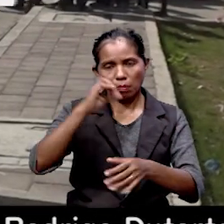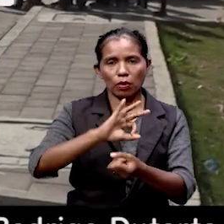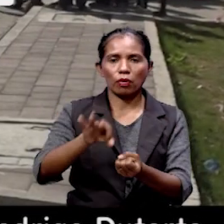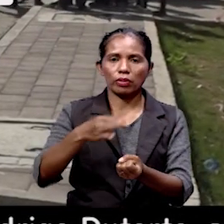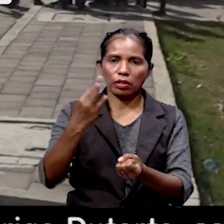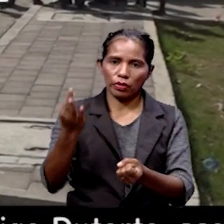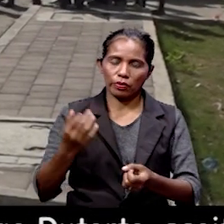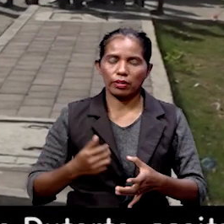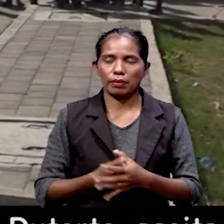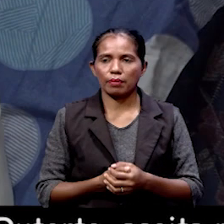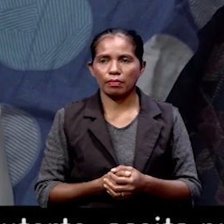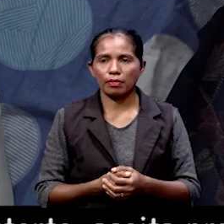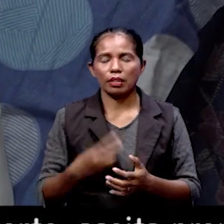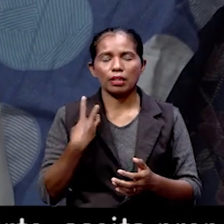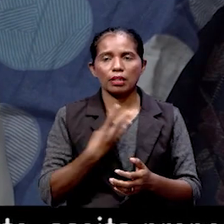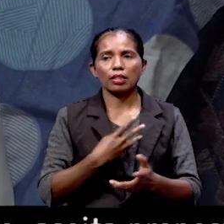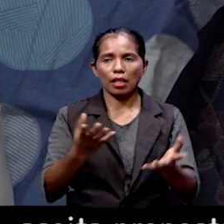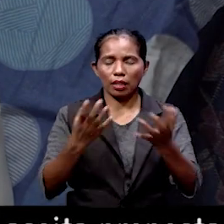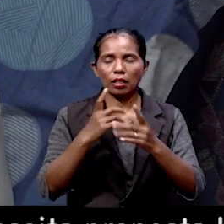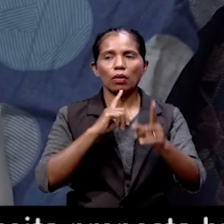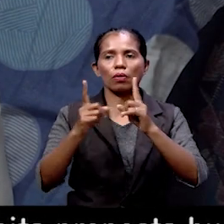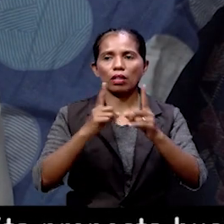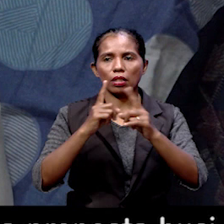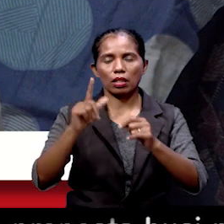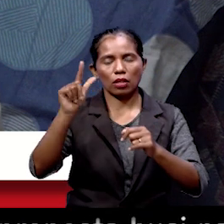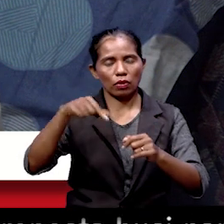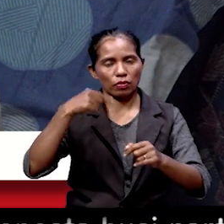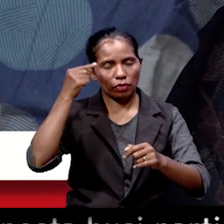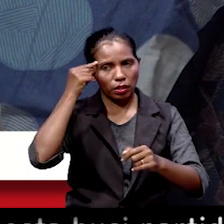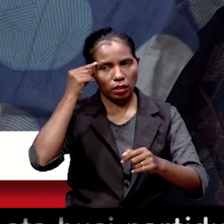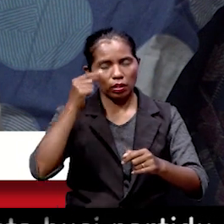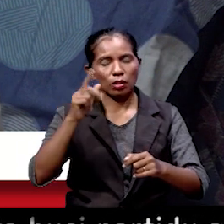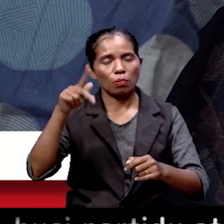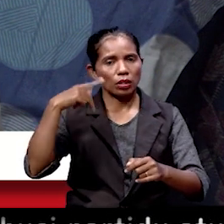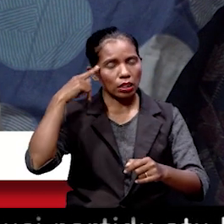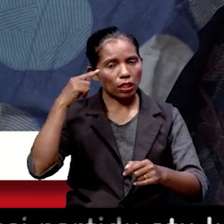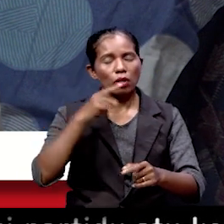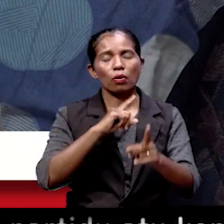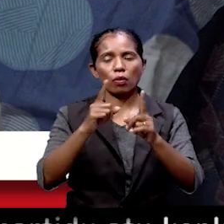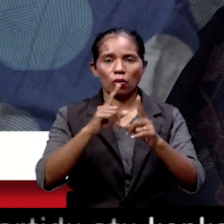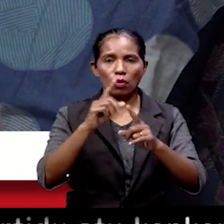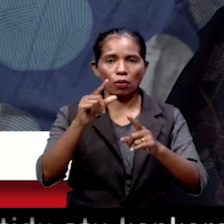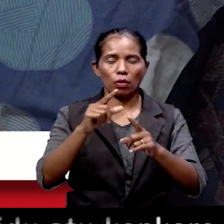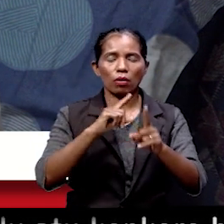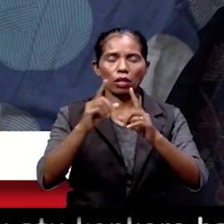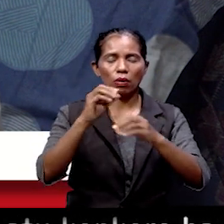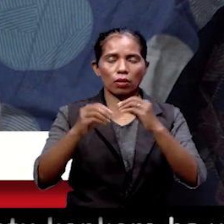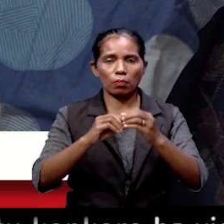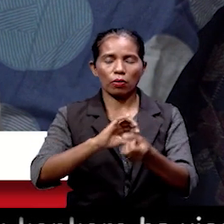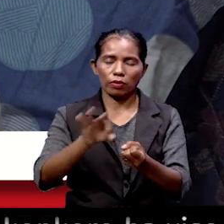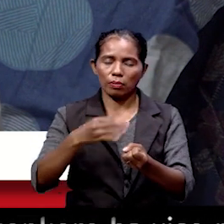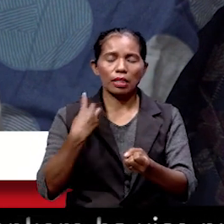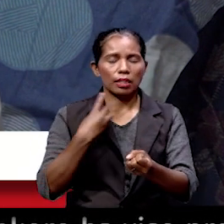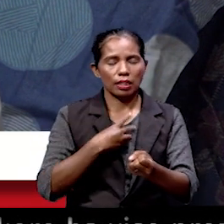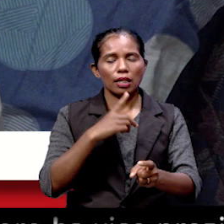Ita cara crítica kebijakan governo ne ka o política governo ne con aba Covid ne itene liberdade, ite bele kulia tun